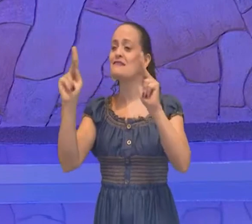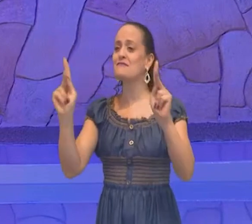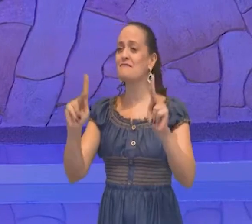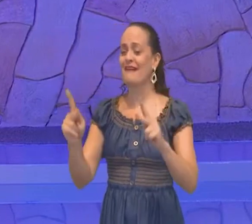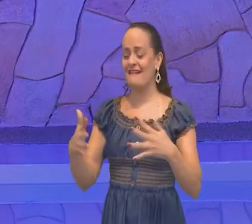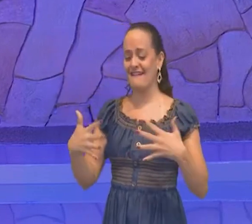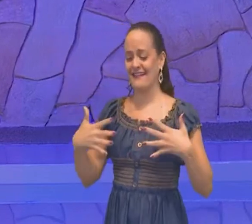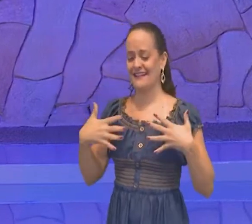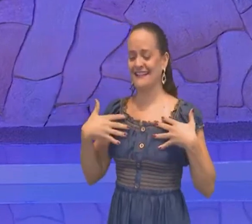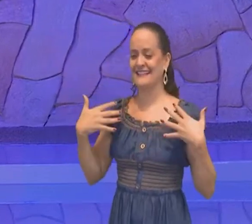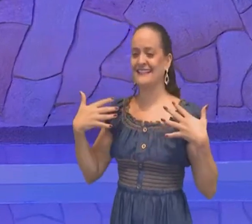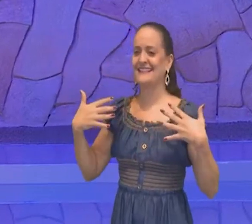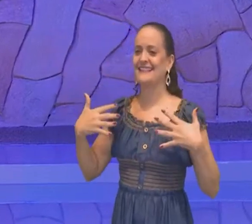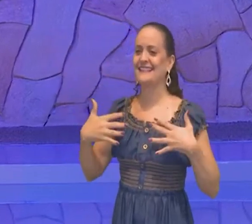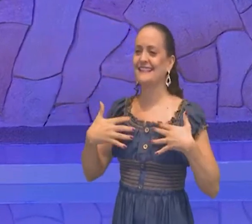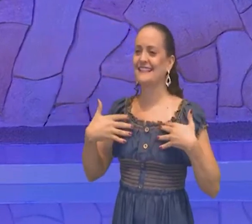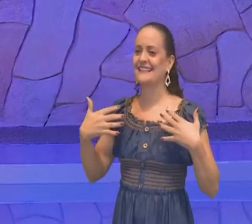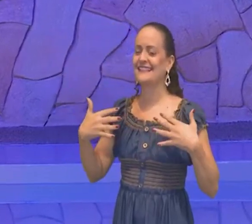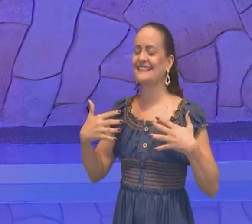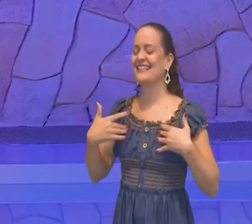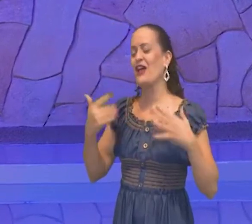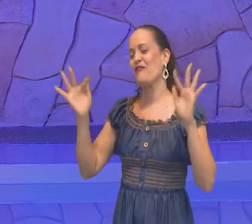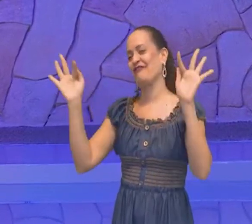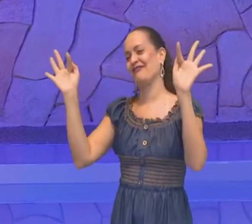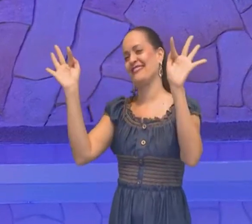fervor. Sou